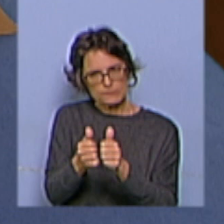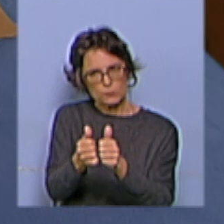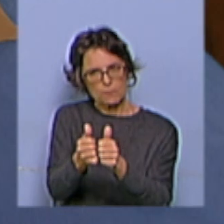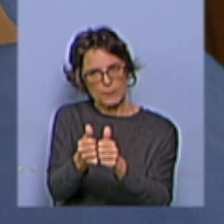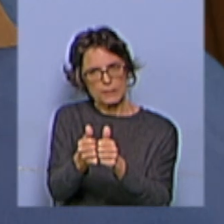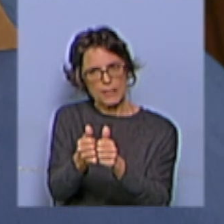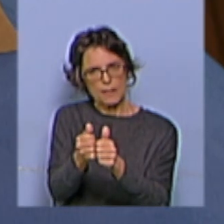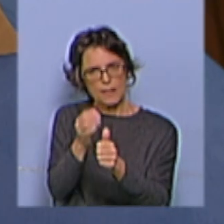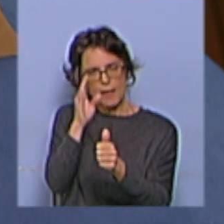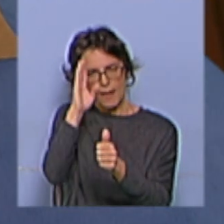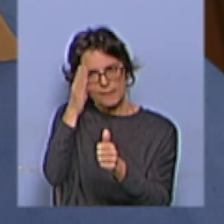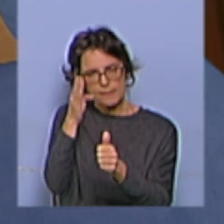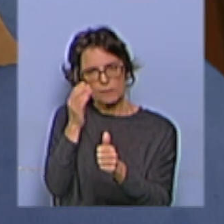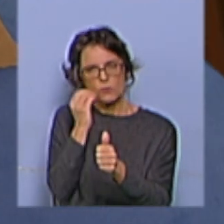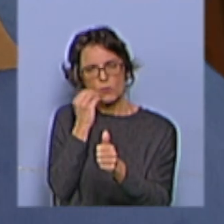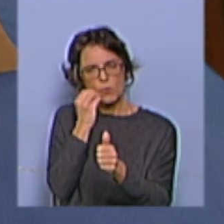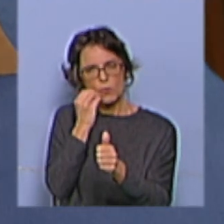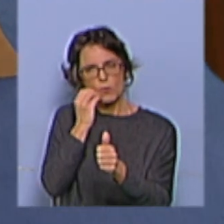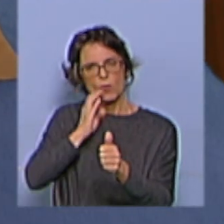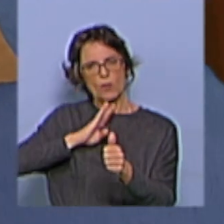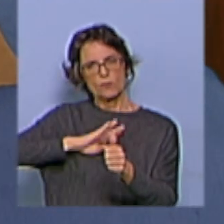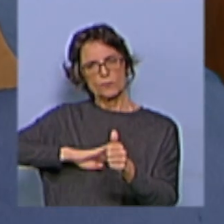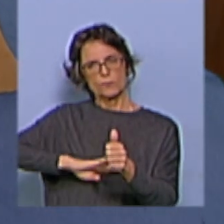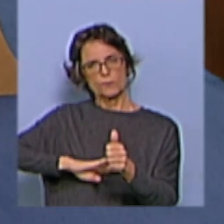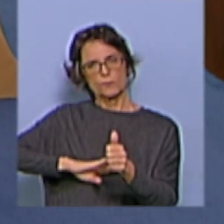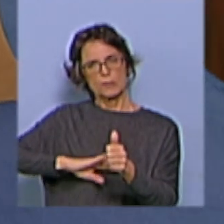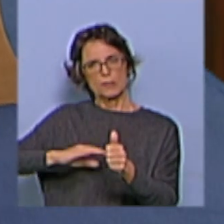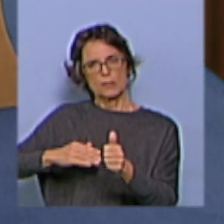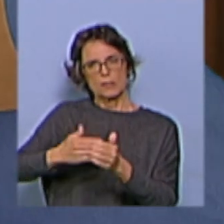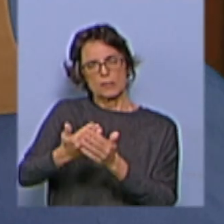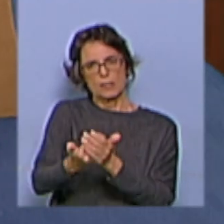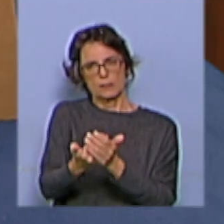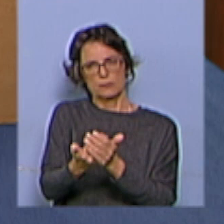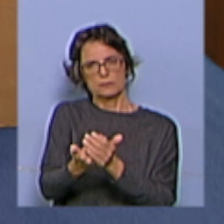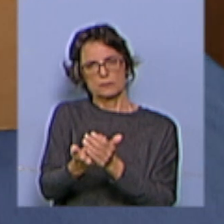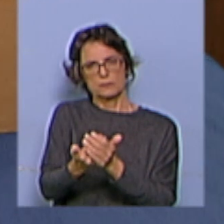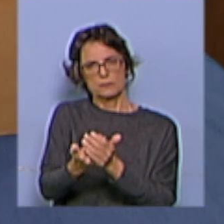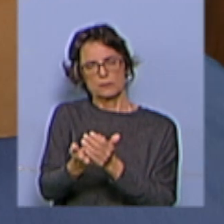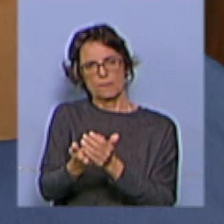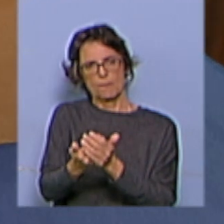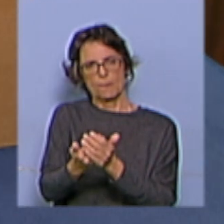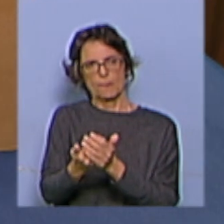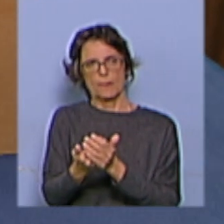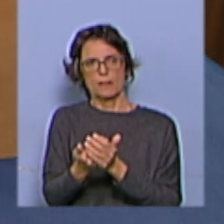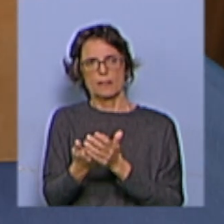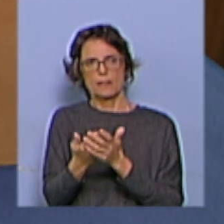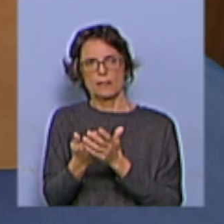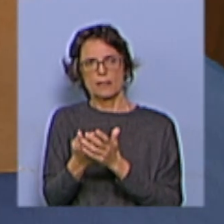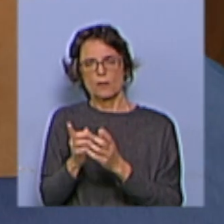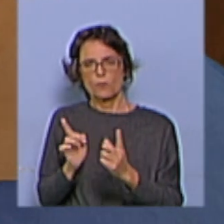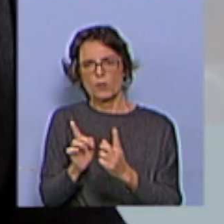nós possamos aliviar obstáculos e facilitar, no fundo, o encontro. Se calhar nós temos de